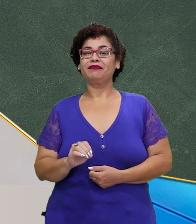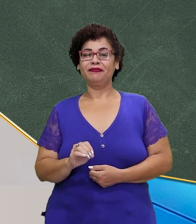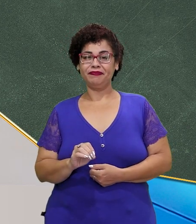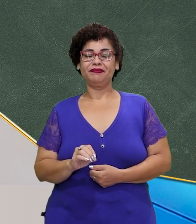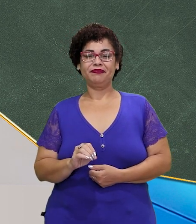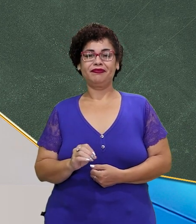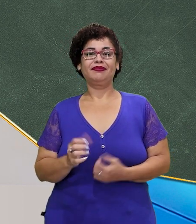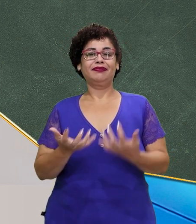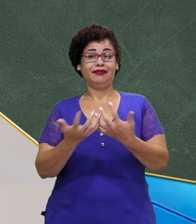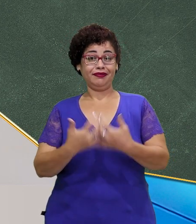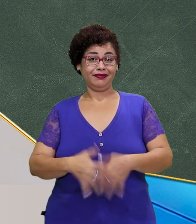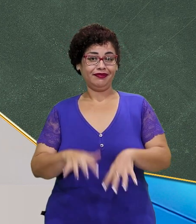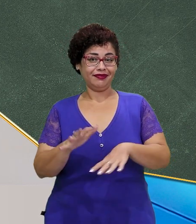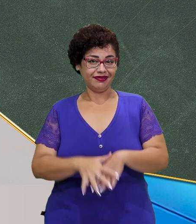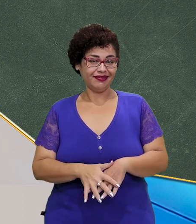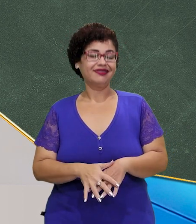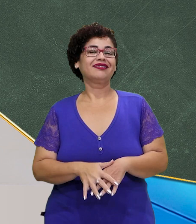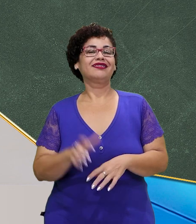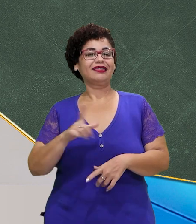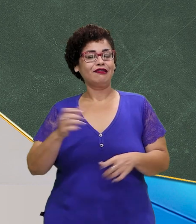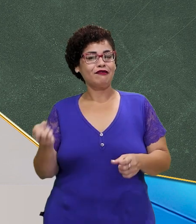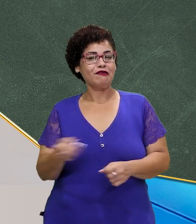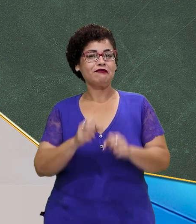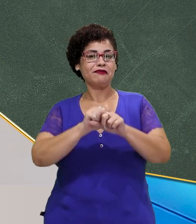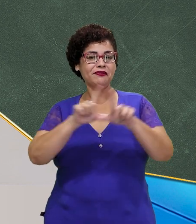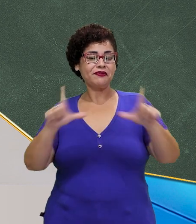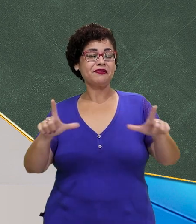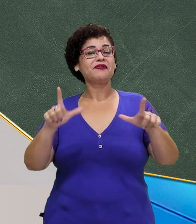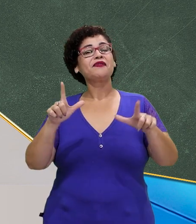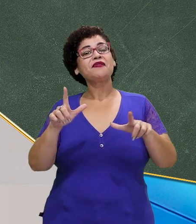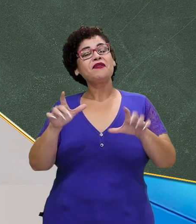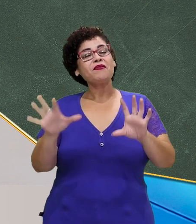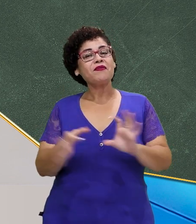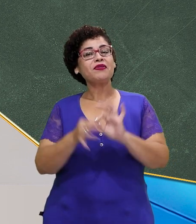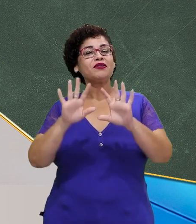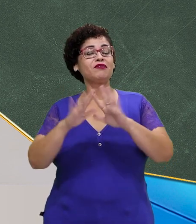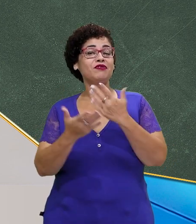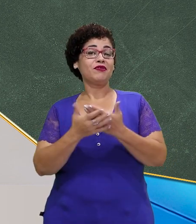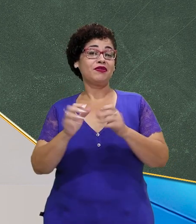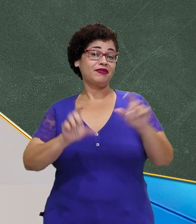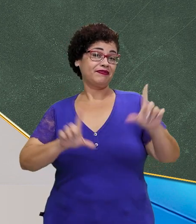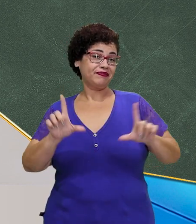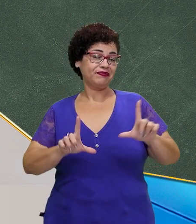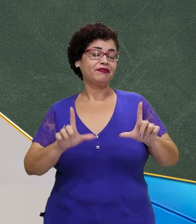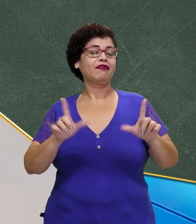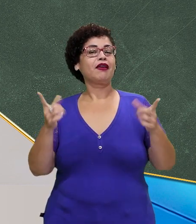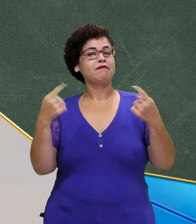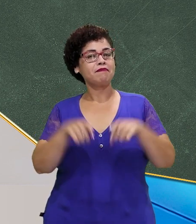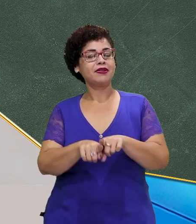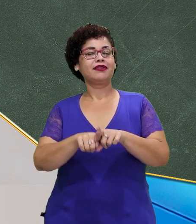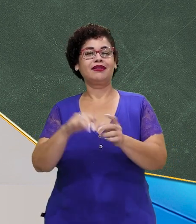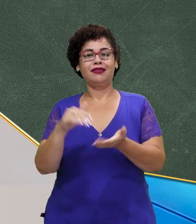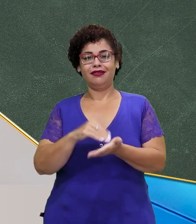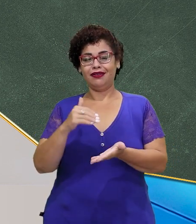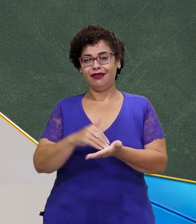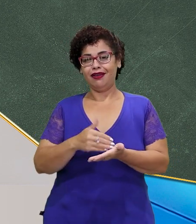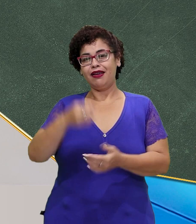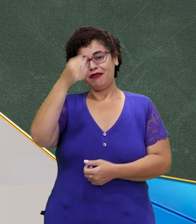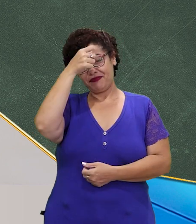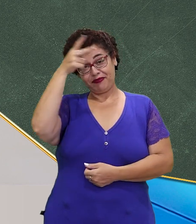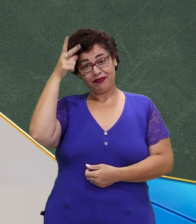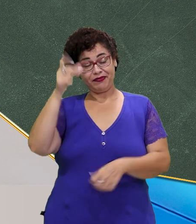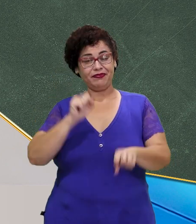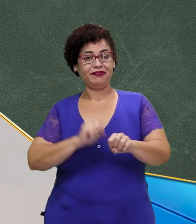da Rocha. O Delmate é o mais novo quadro do programa Conexão Escola, uma parceria entre a